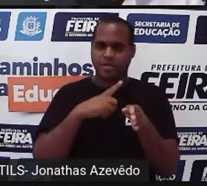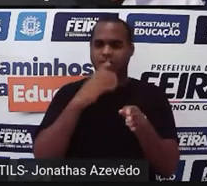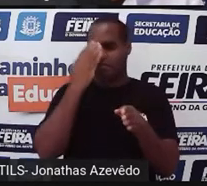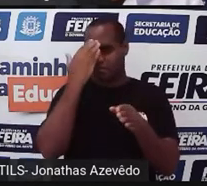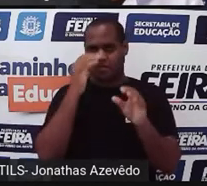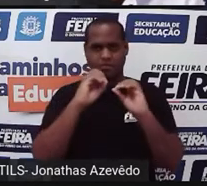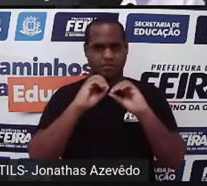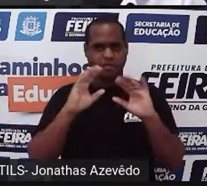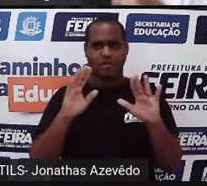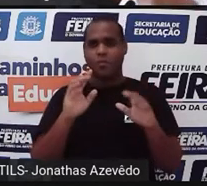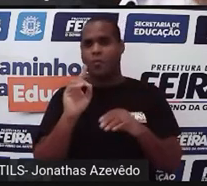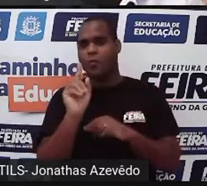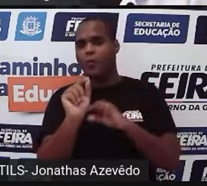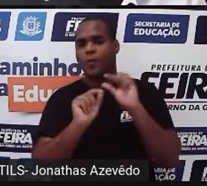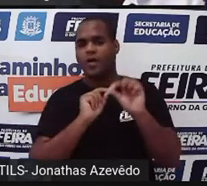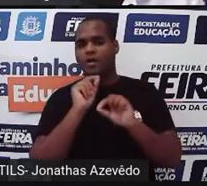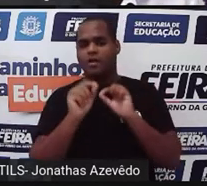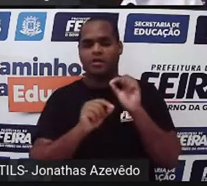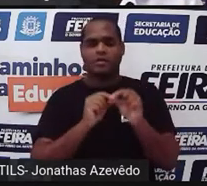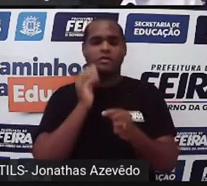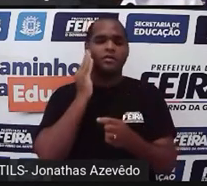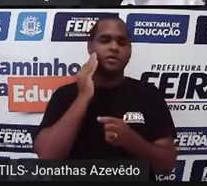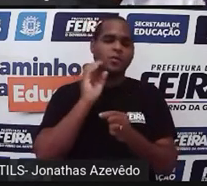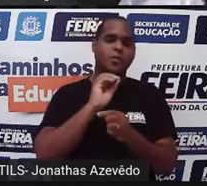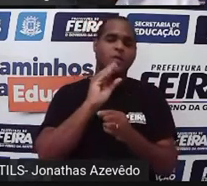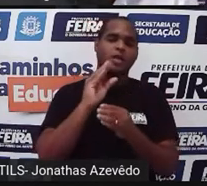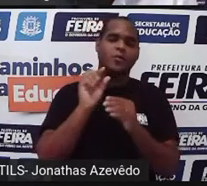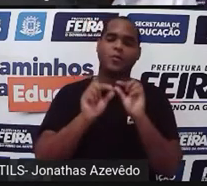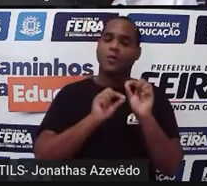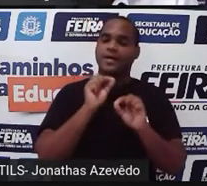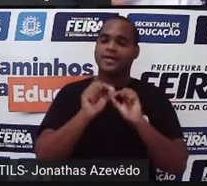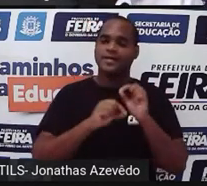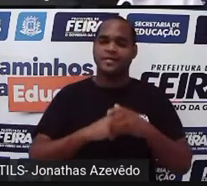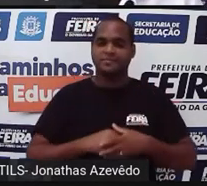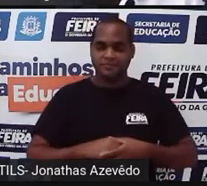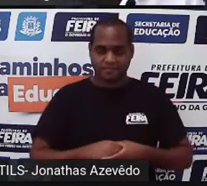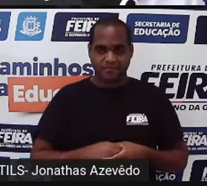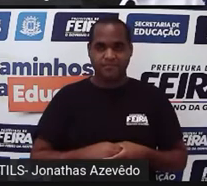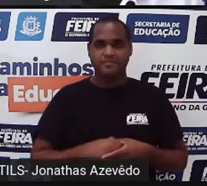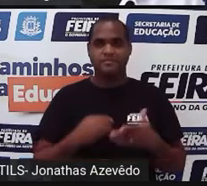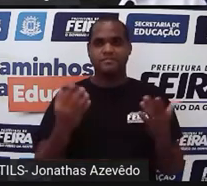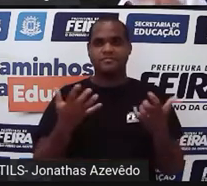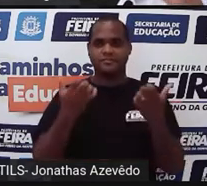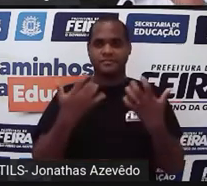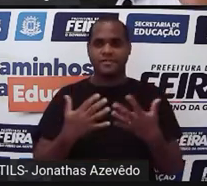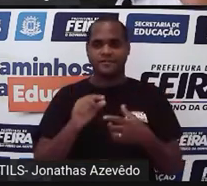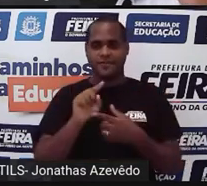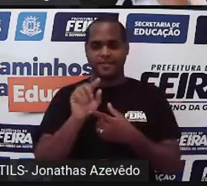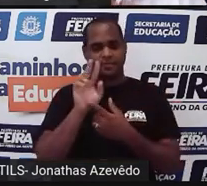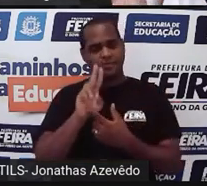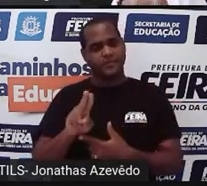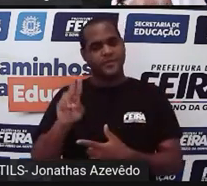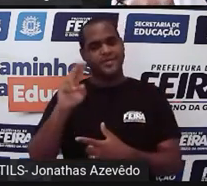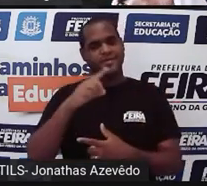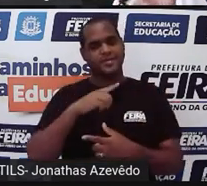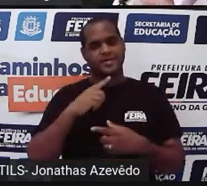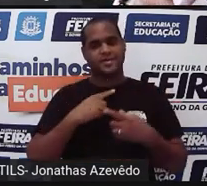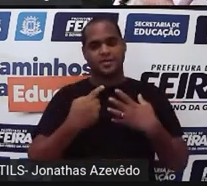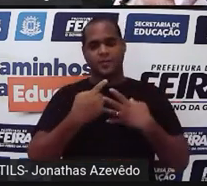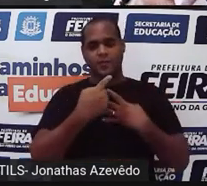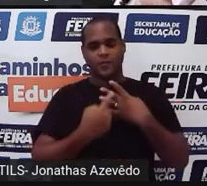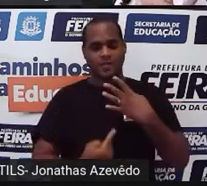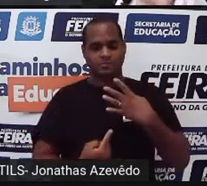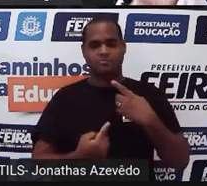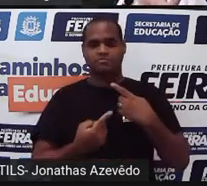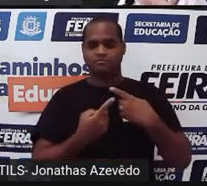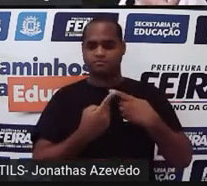entendeu e o quanto você entendeu, né? E aí a gente sempre usa quatro numerozinhos